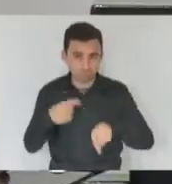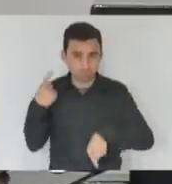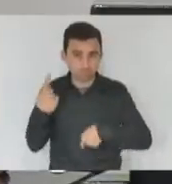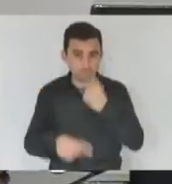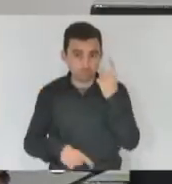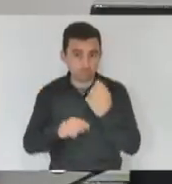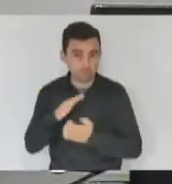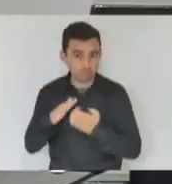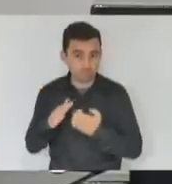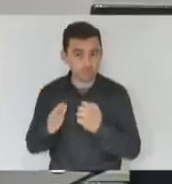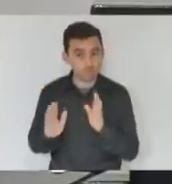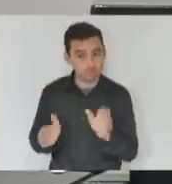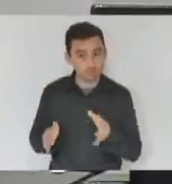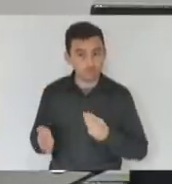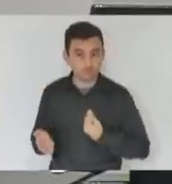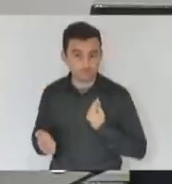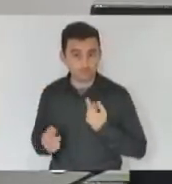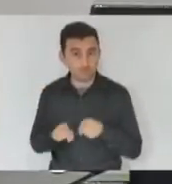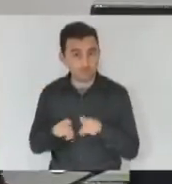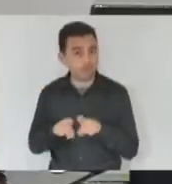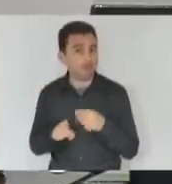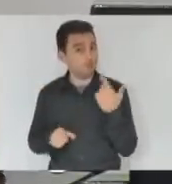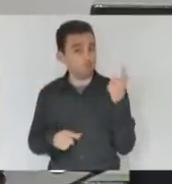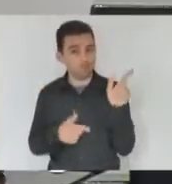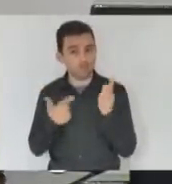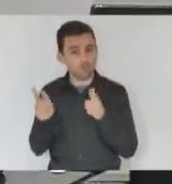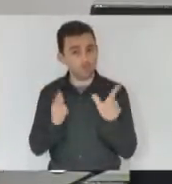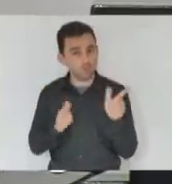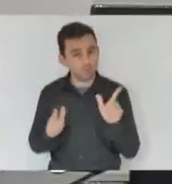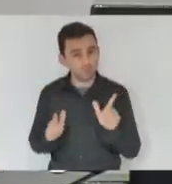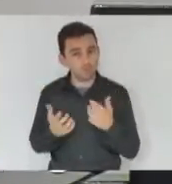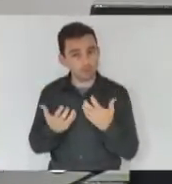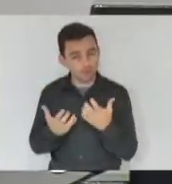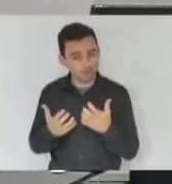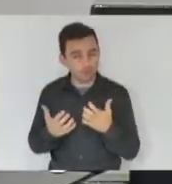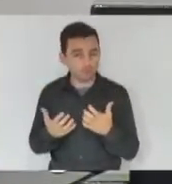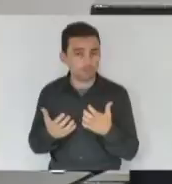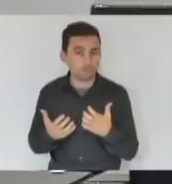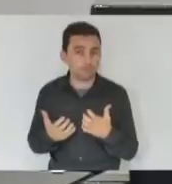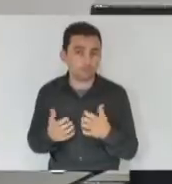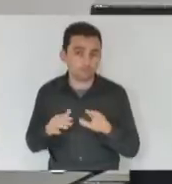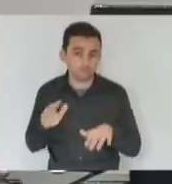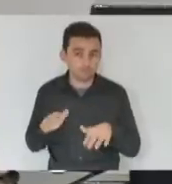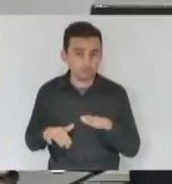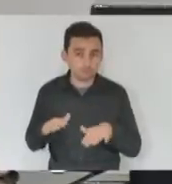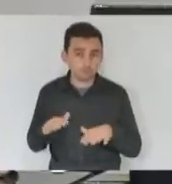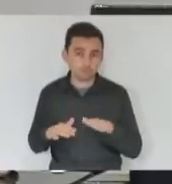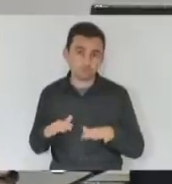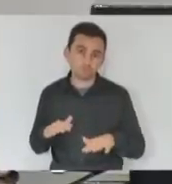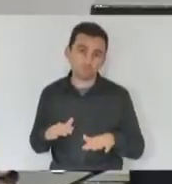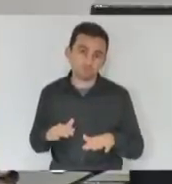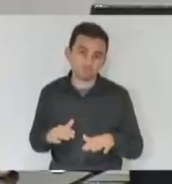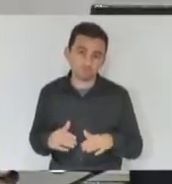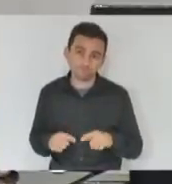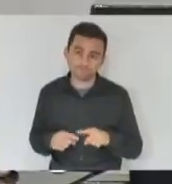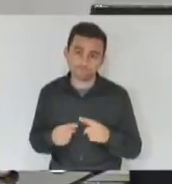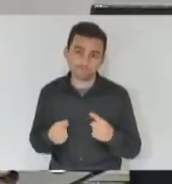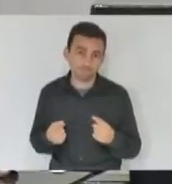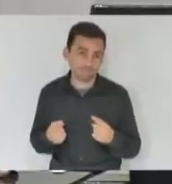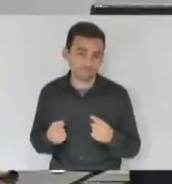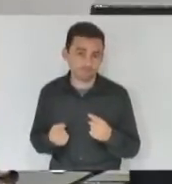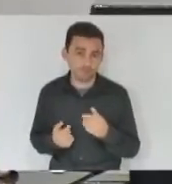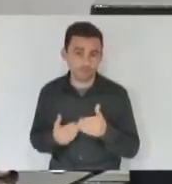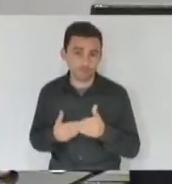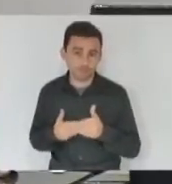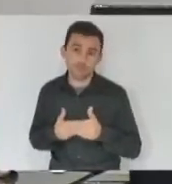já existentes e outras que, eventualmente, deputada Marlene Fengler, a partir